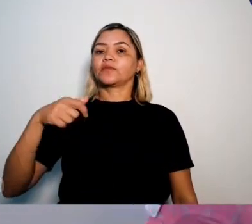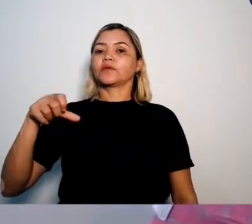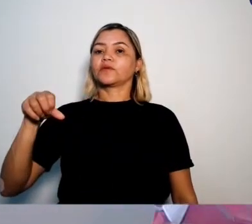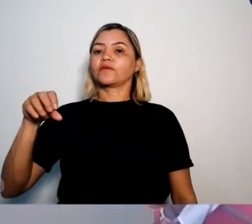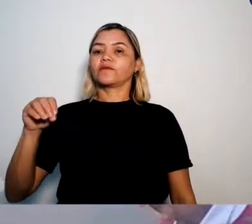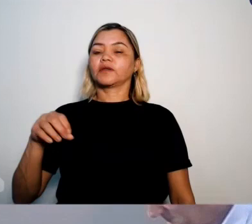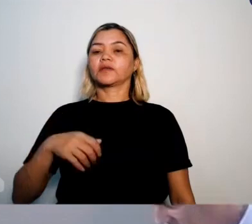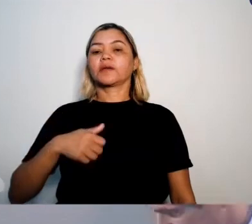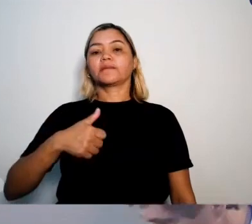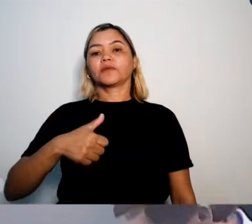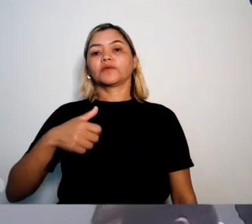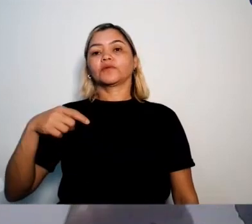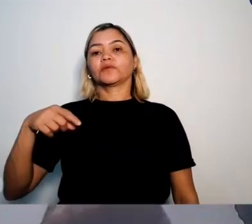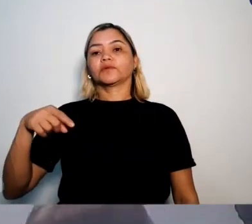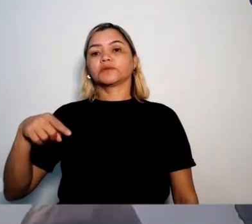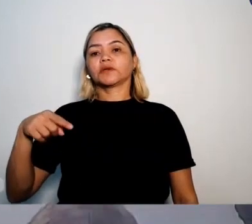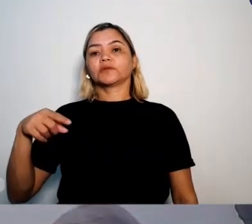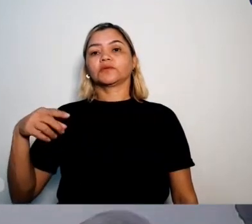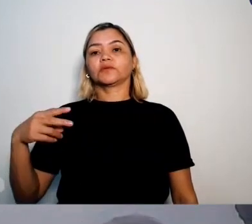1132,